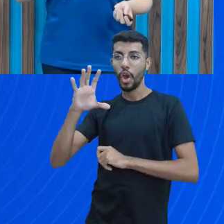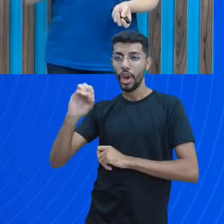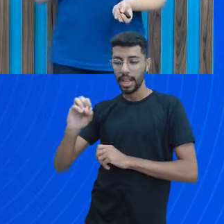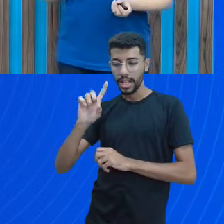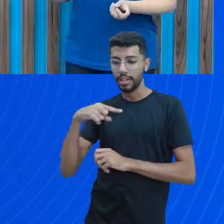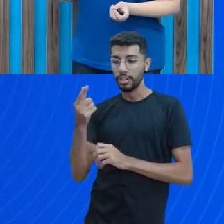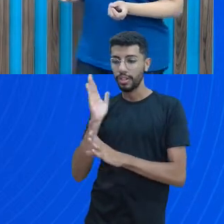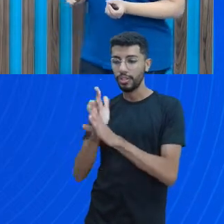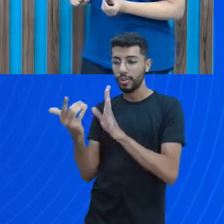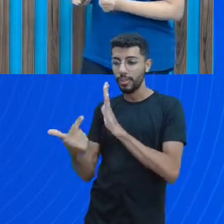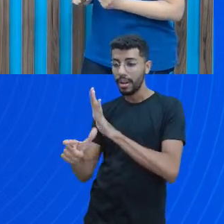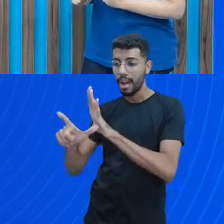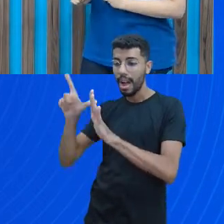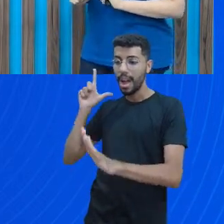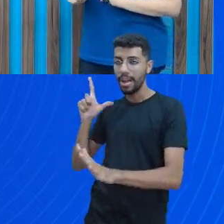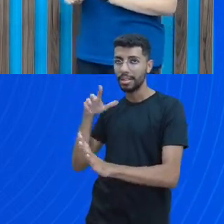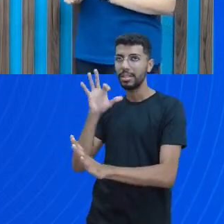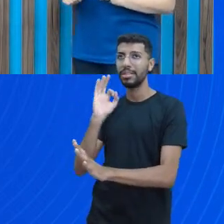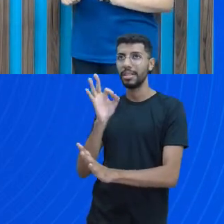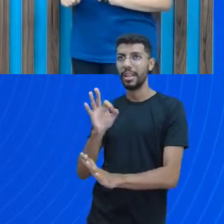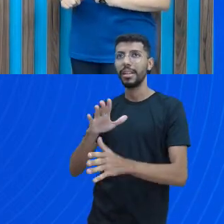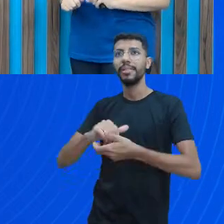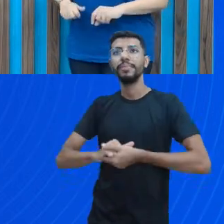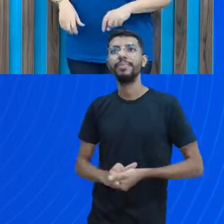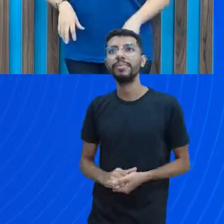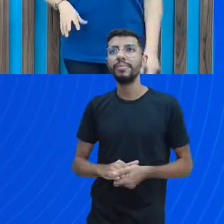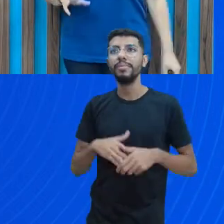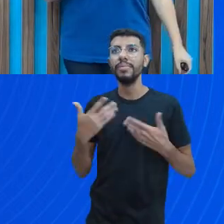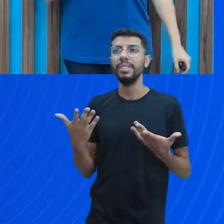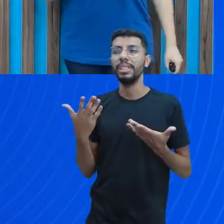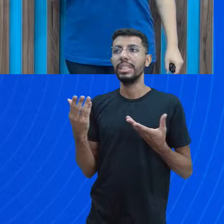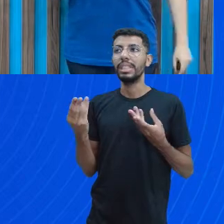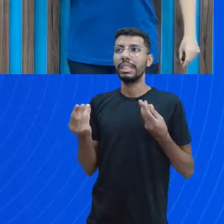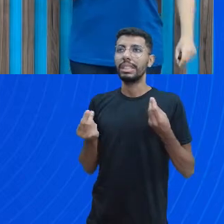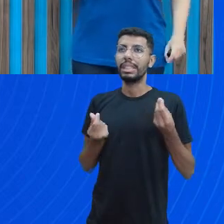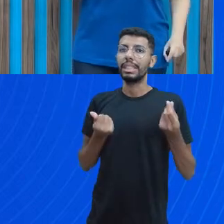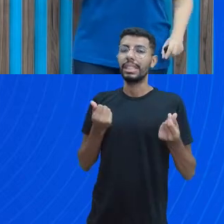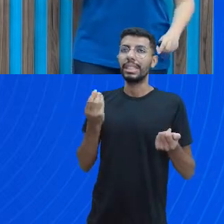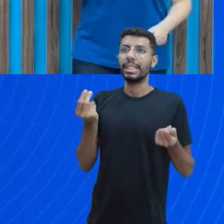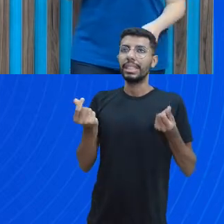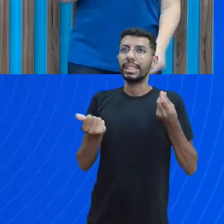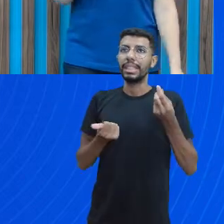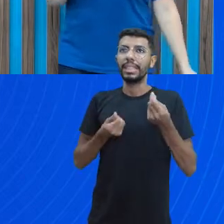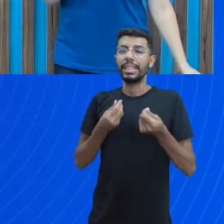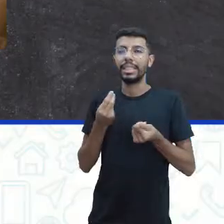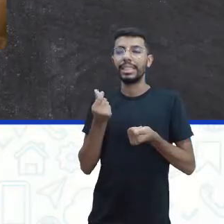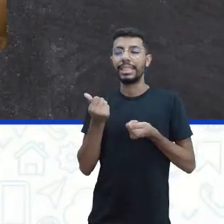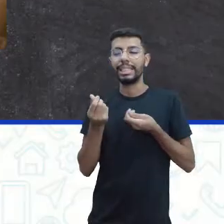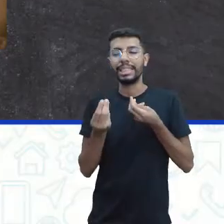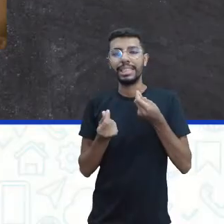descoberto anteriormente, tá certo? Eita, apareceu Nazaré. Sangue de...